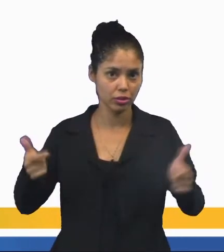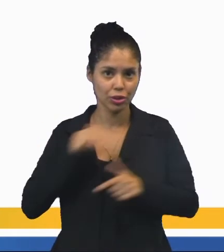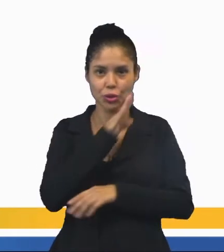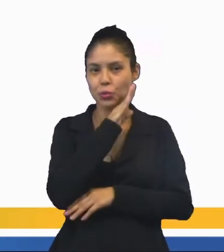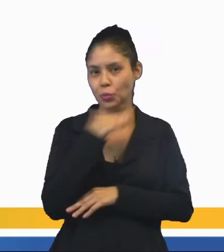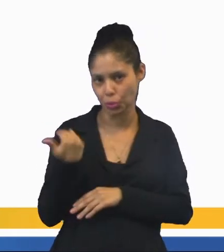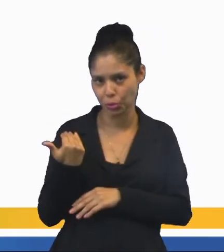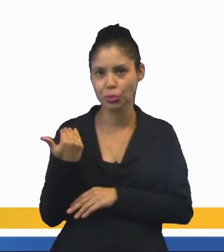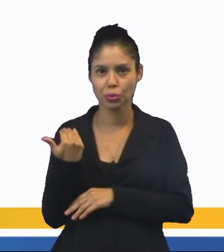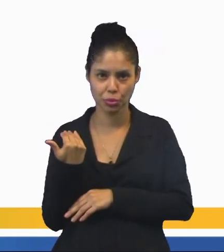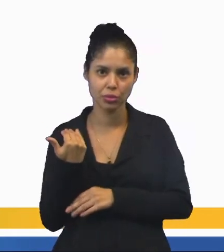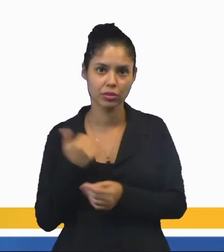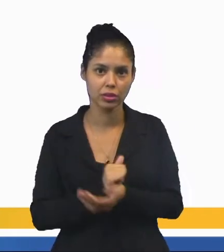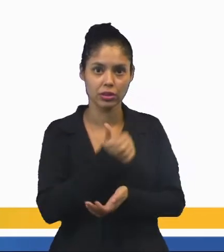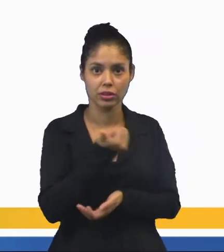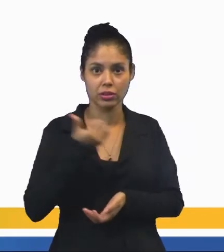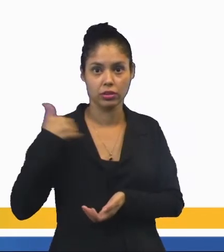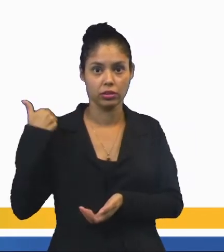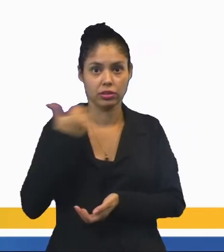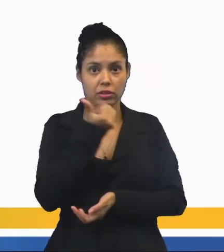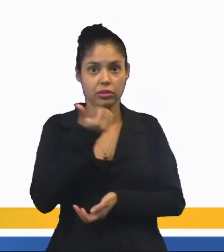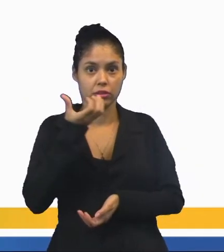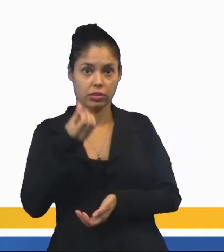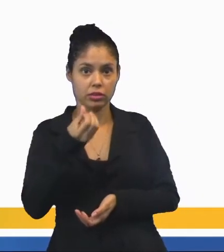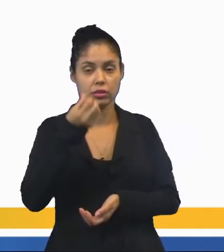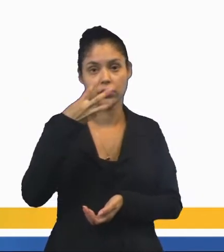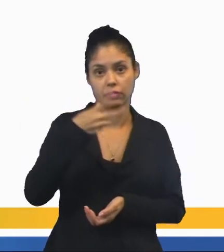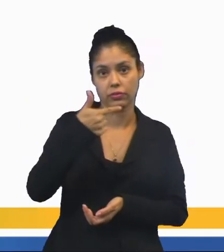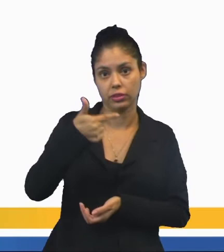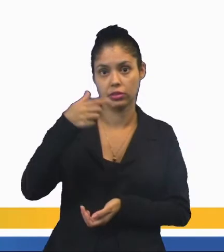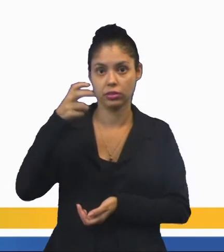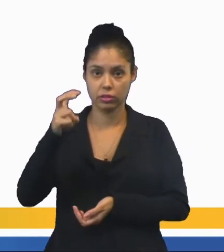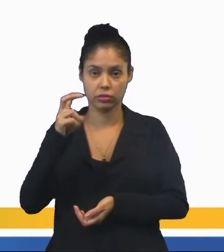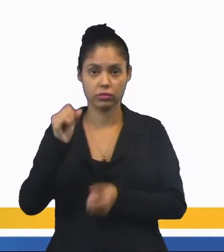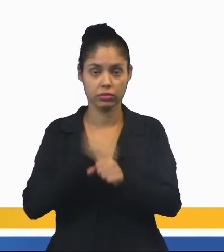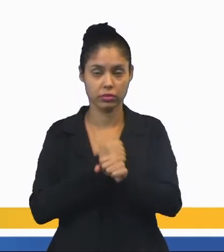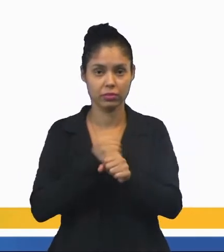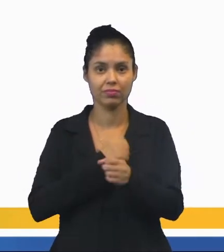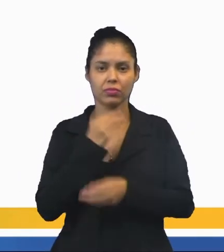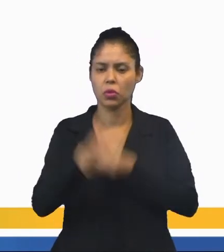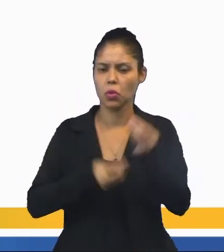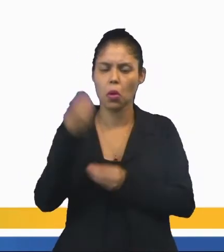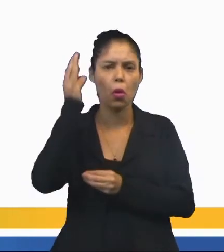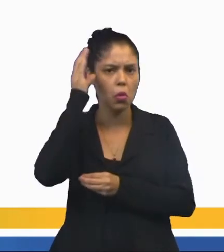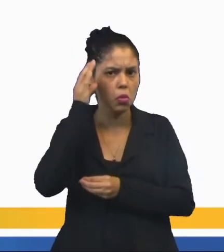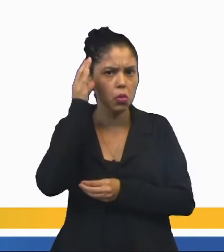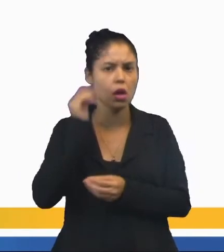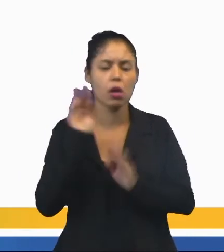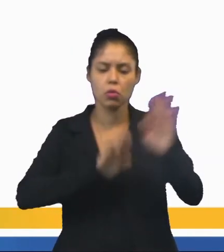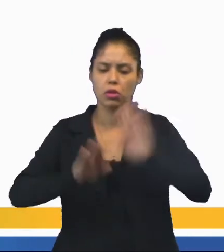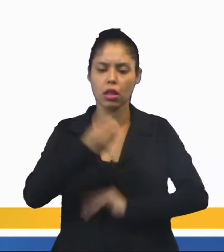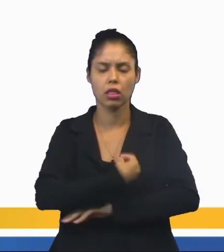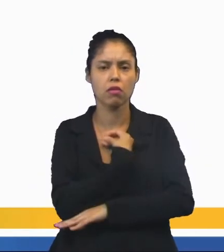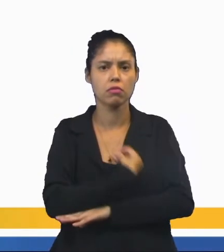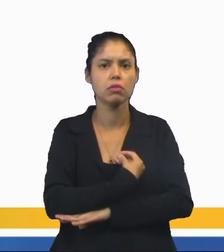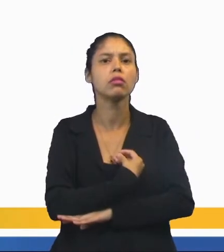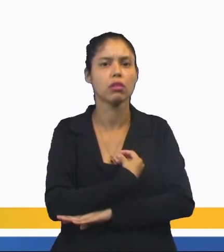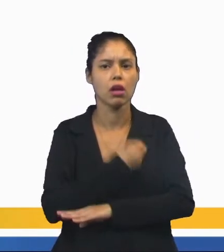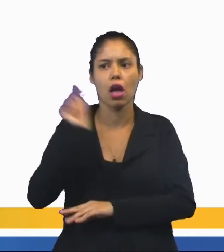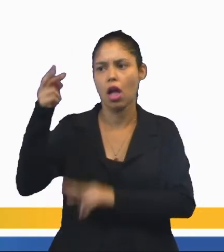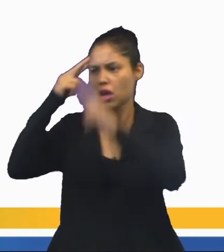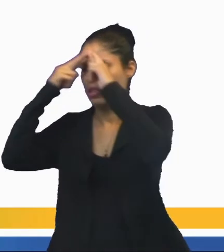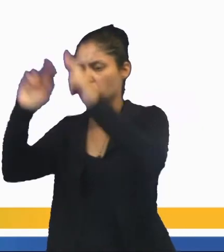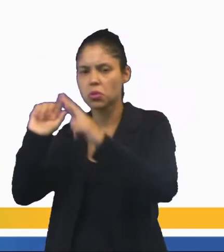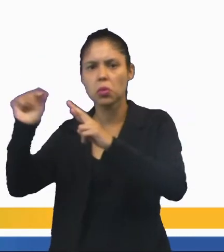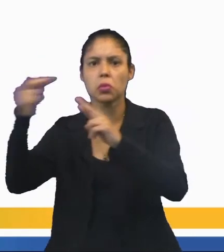de morte entre 16 e 25 anos. Como é que a gente pode mudar isso? conscientização pela preservação da vida, respeito ao outro, respeito